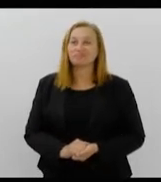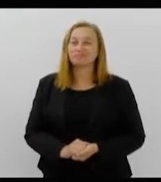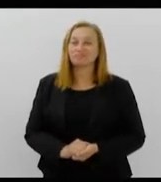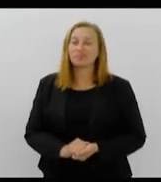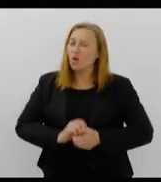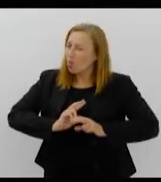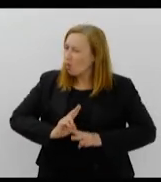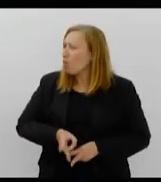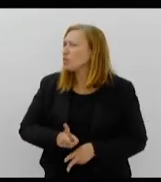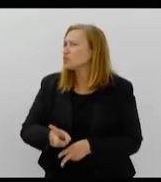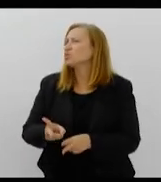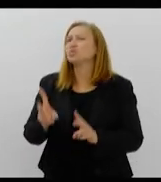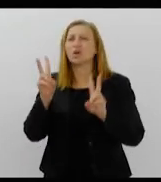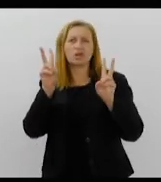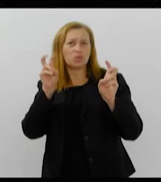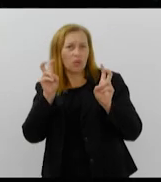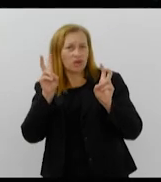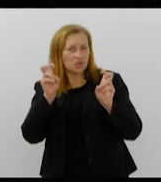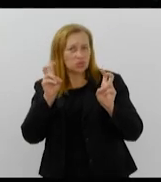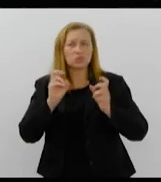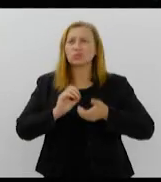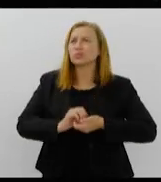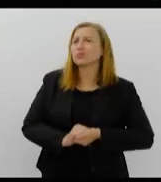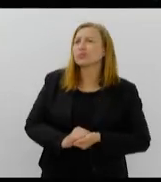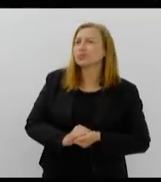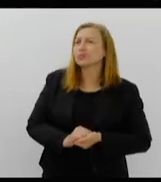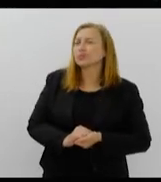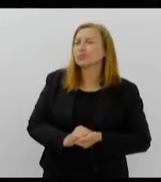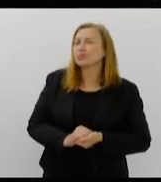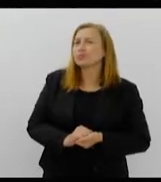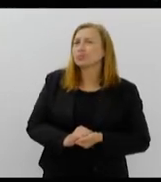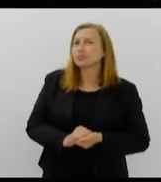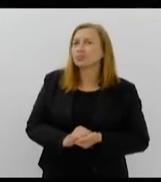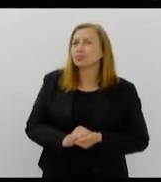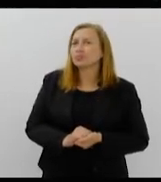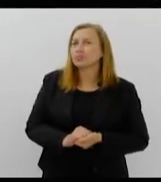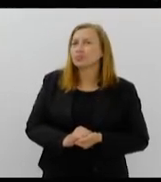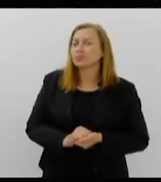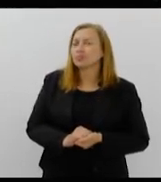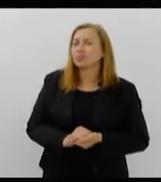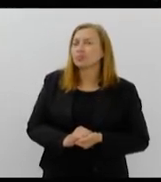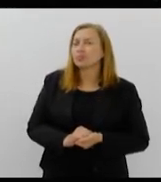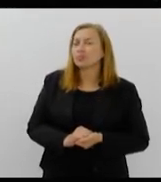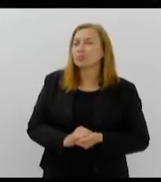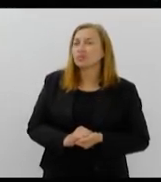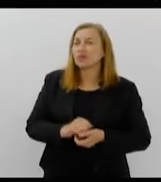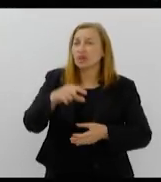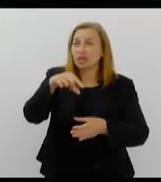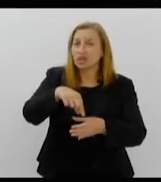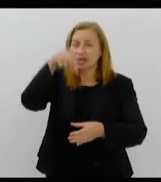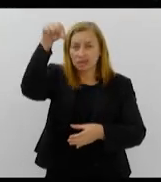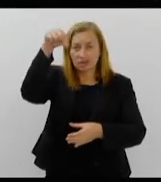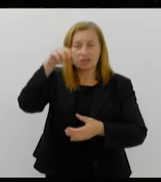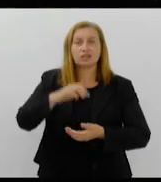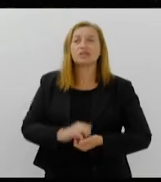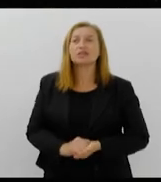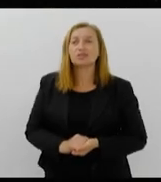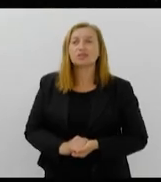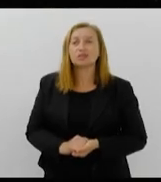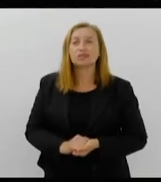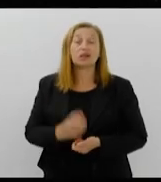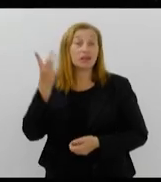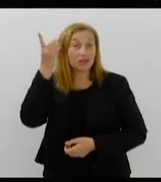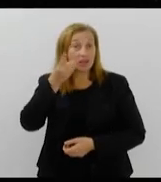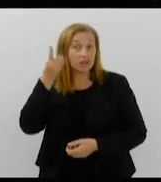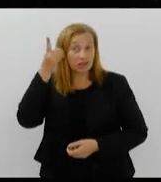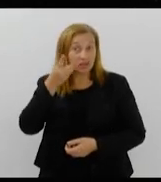dando continuidade aqui ao tema da eleição do